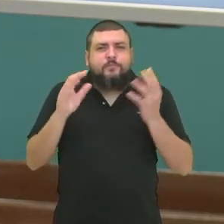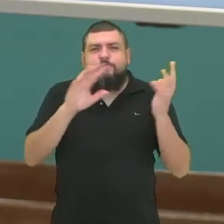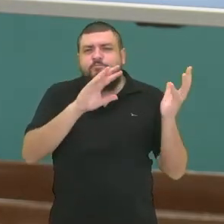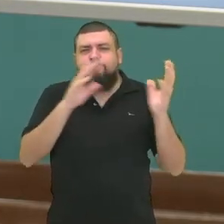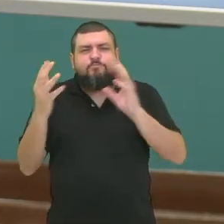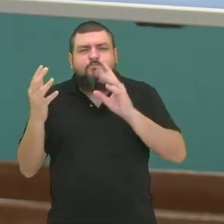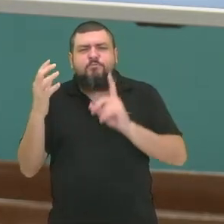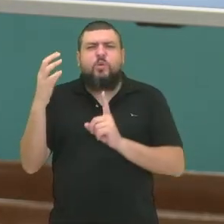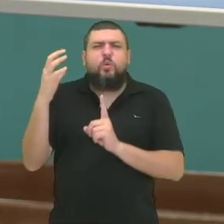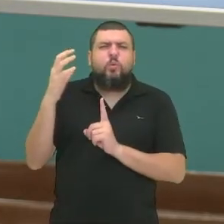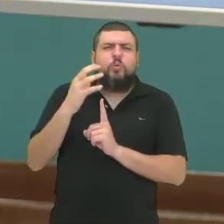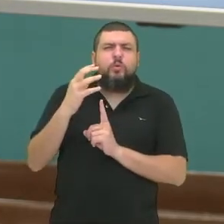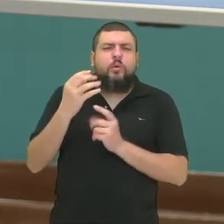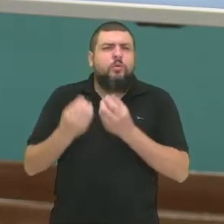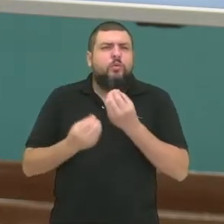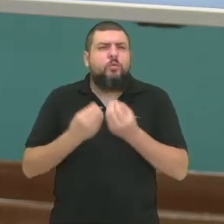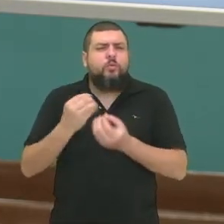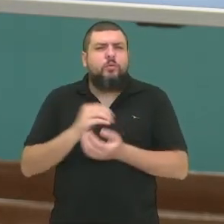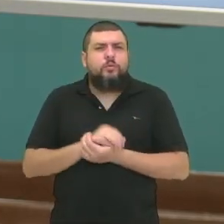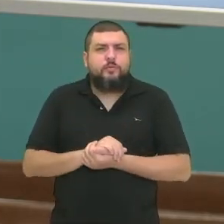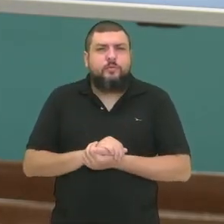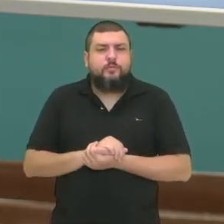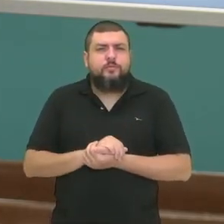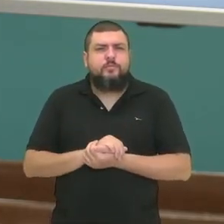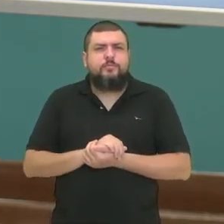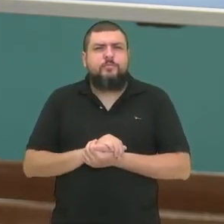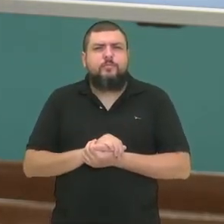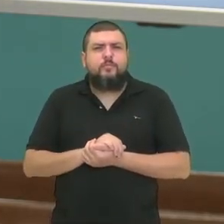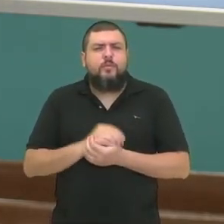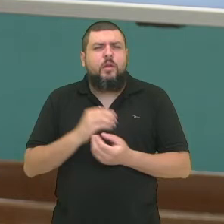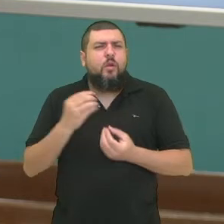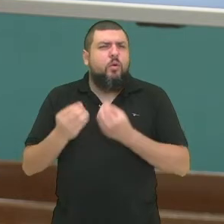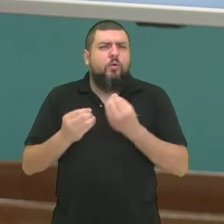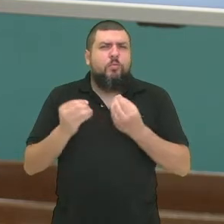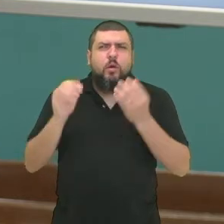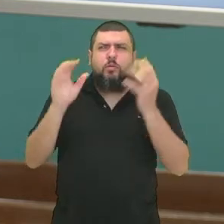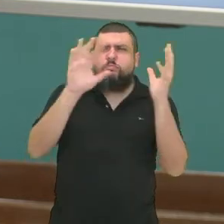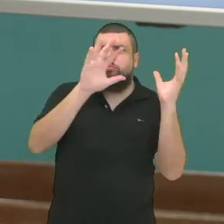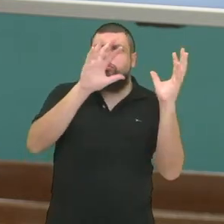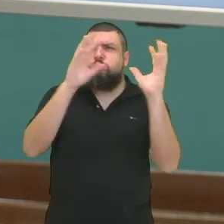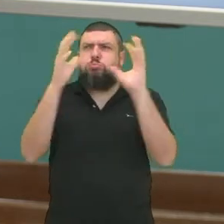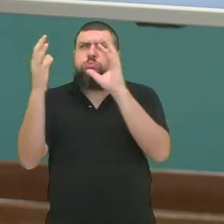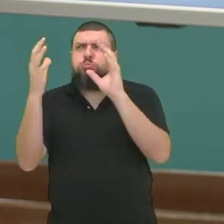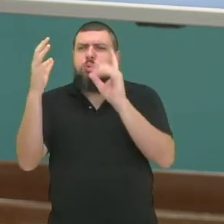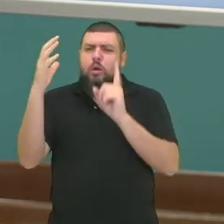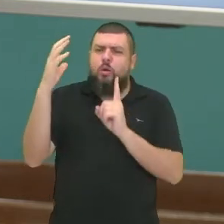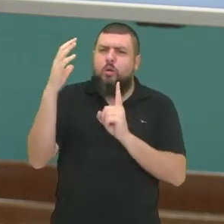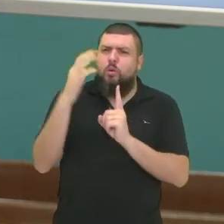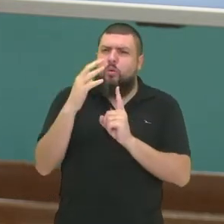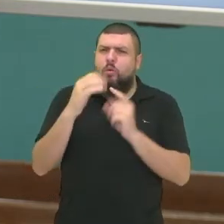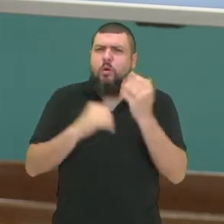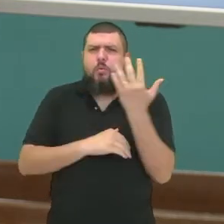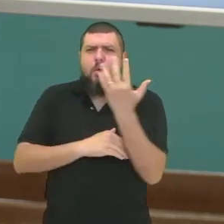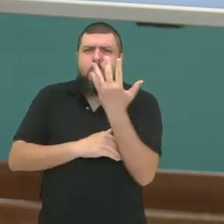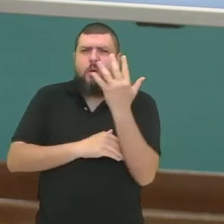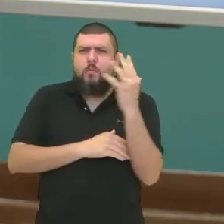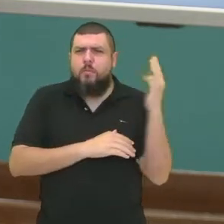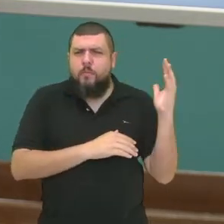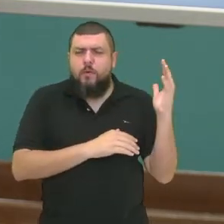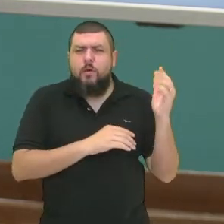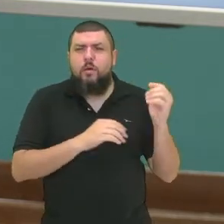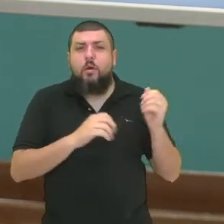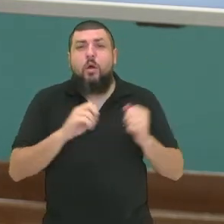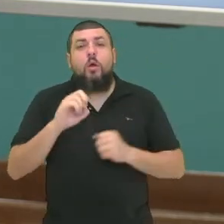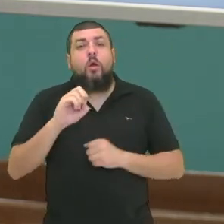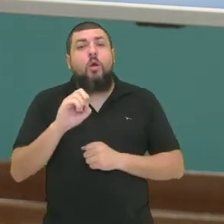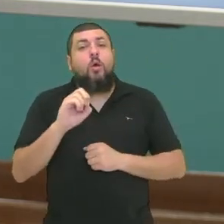para vocês, quem influencia quem mais? O clima influencia a localização de tipos de